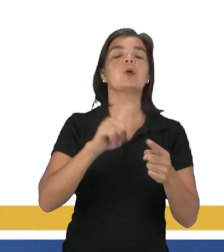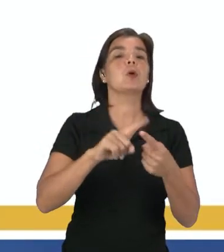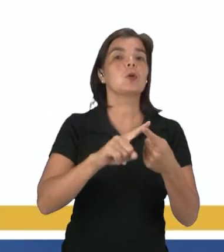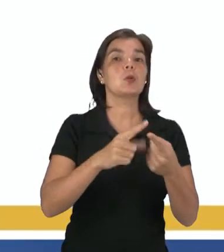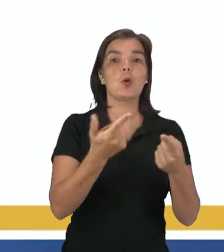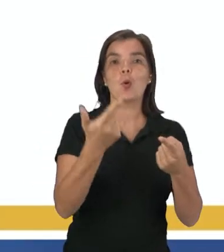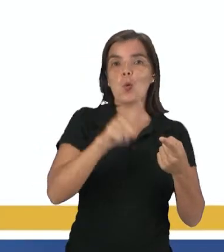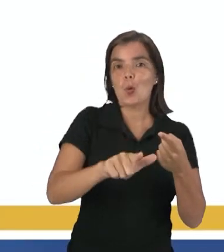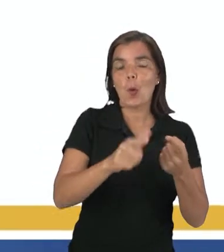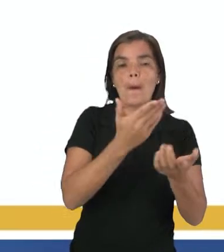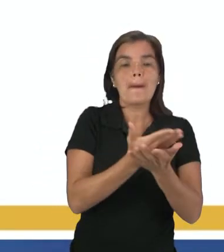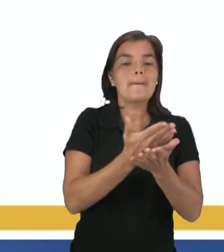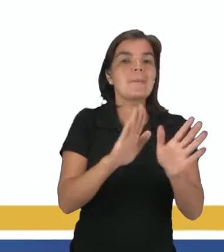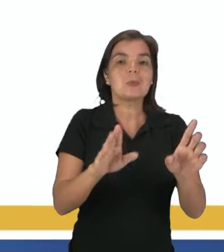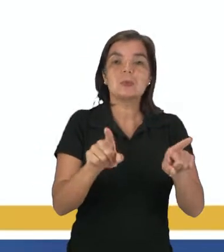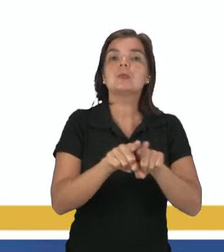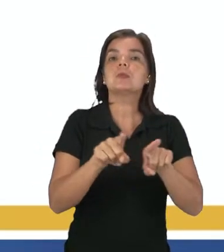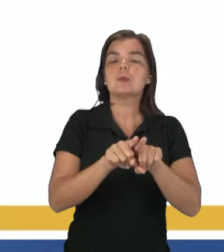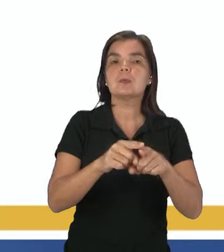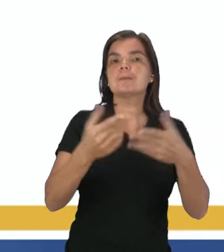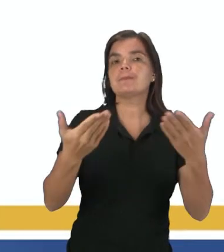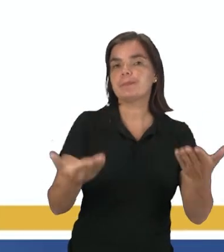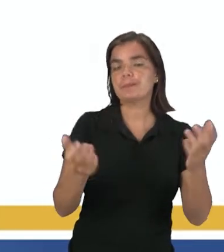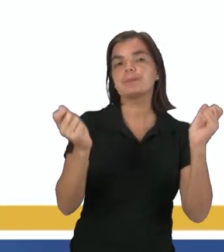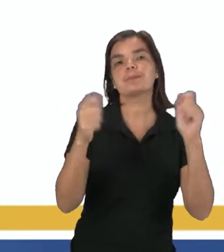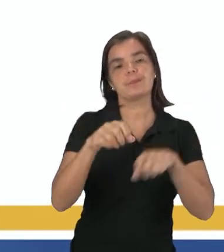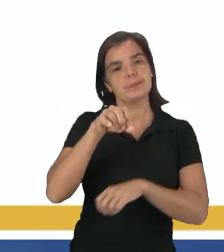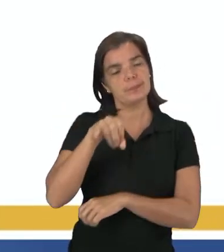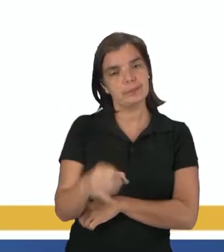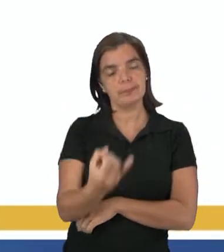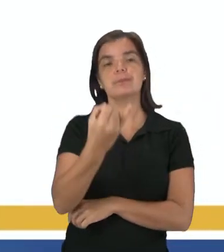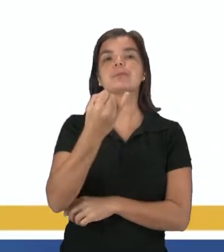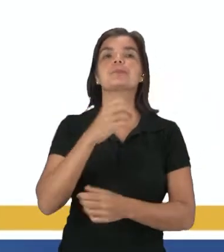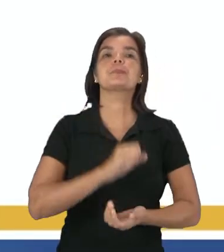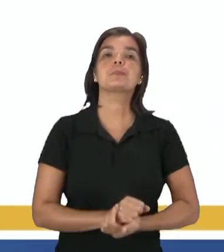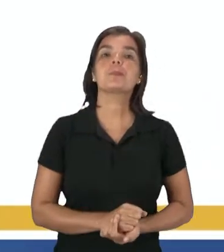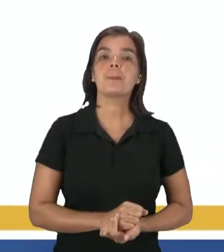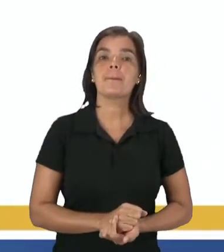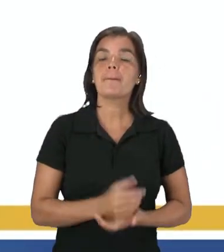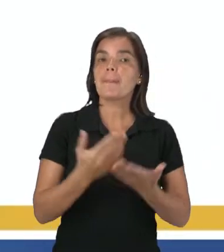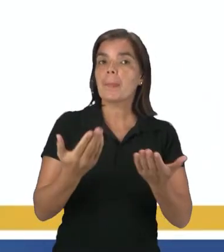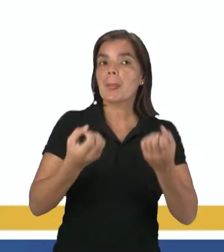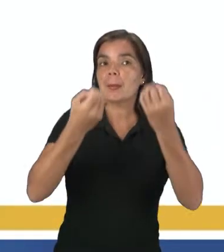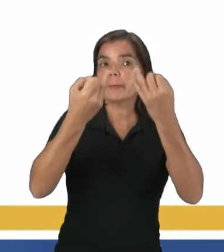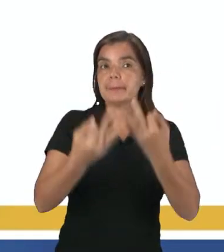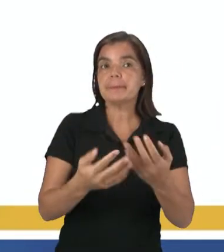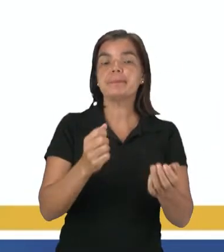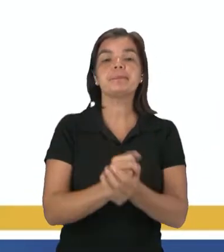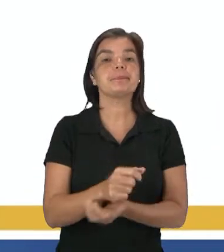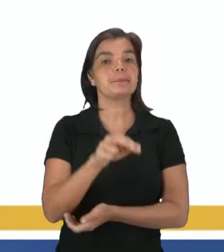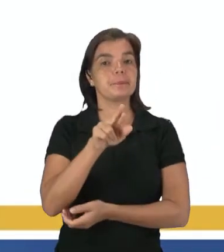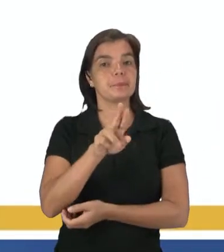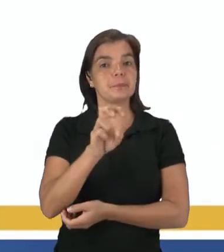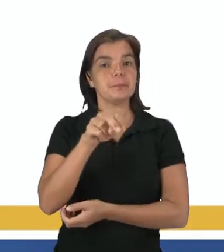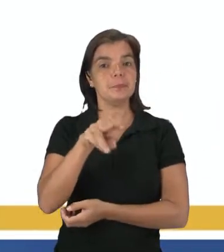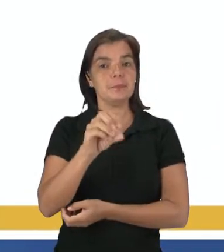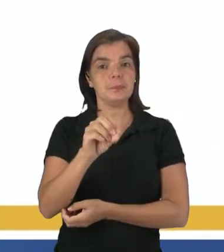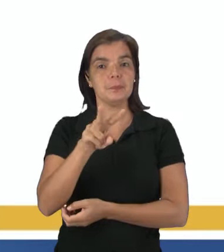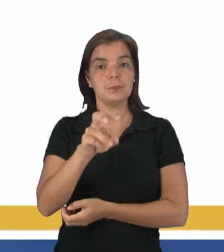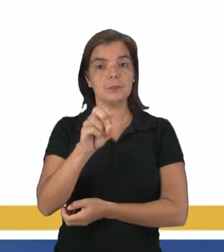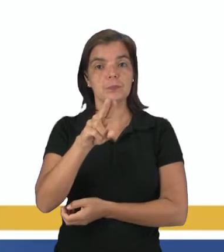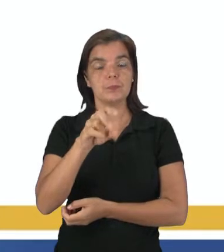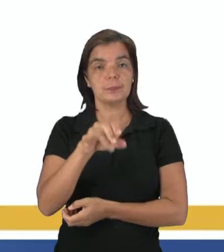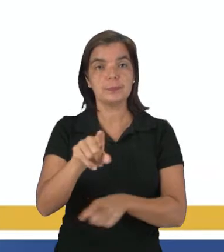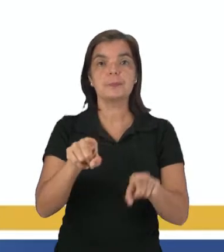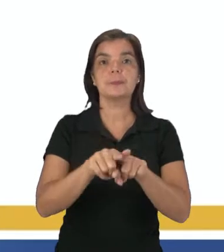que não se esgotam, porque de alguma forma podem ser reaproveitadas. Como fontes renováveis, a gente pode